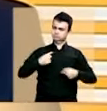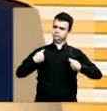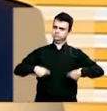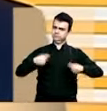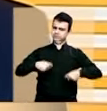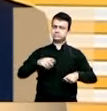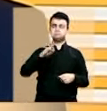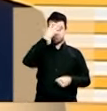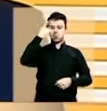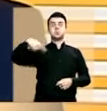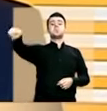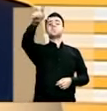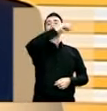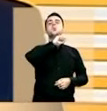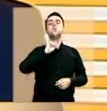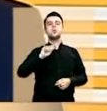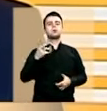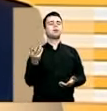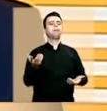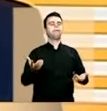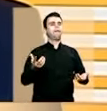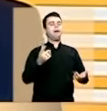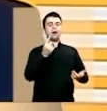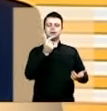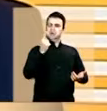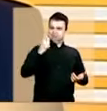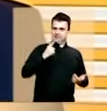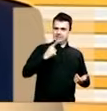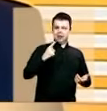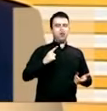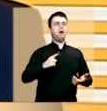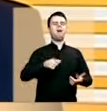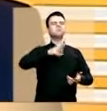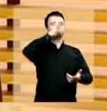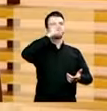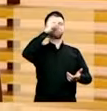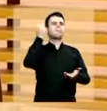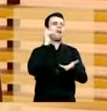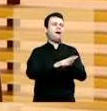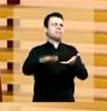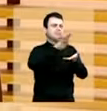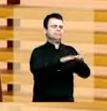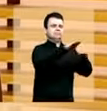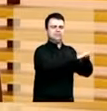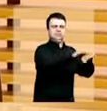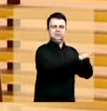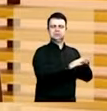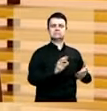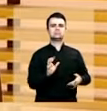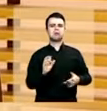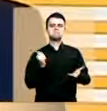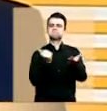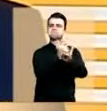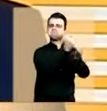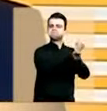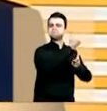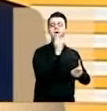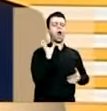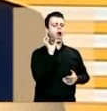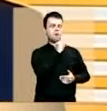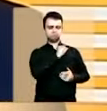porque nós temos uma tendência, na bonança gasta sem critério, subimos o nosso padrão de vida com